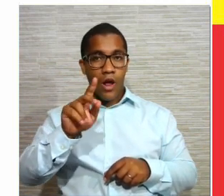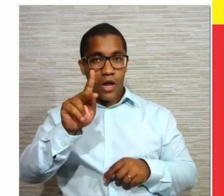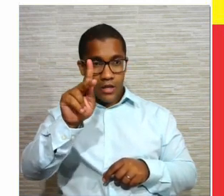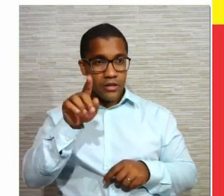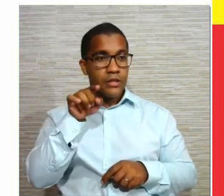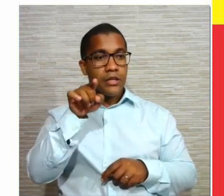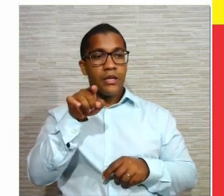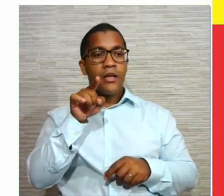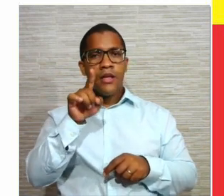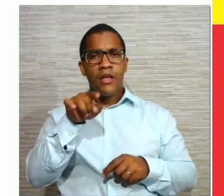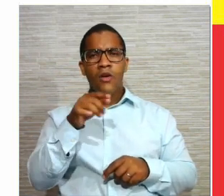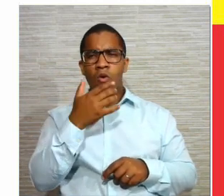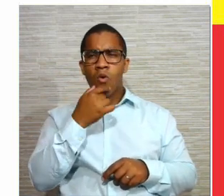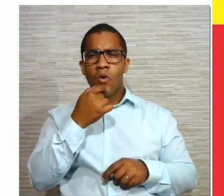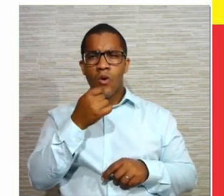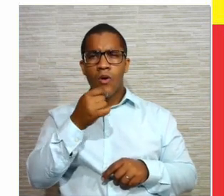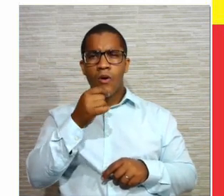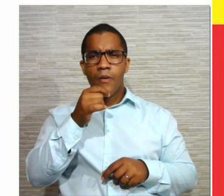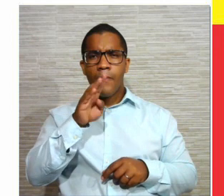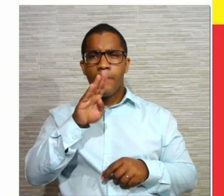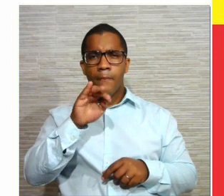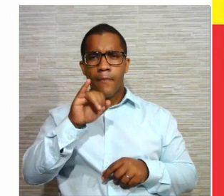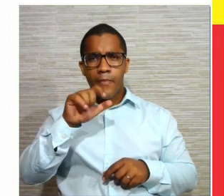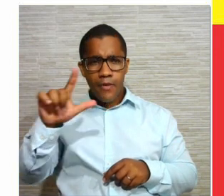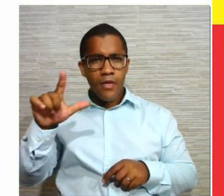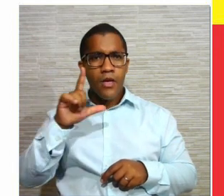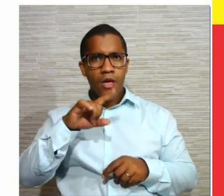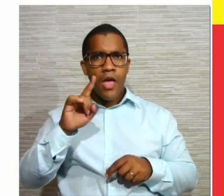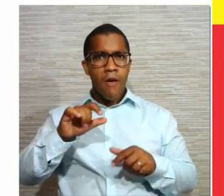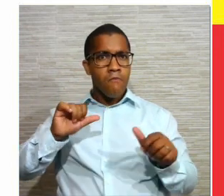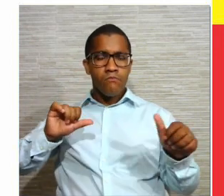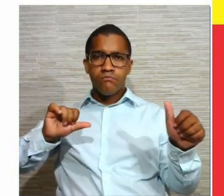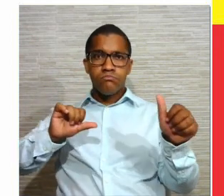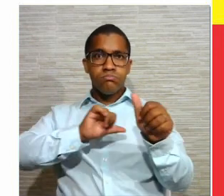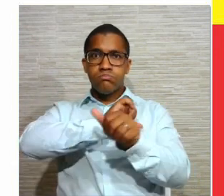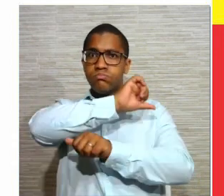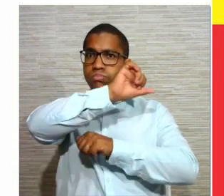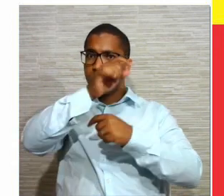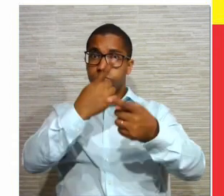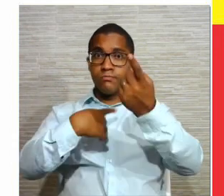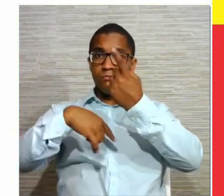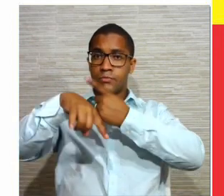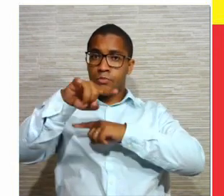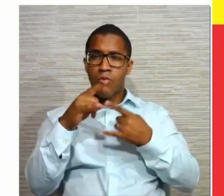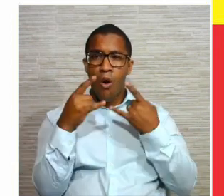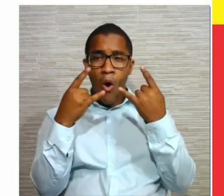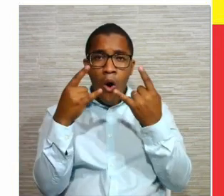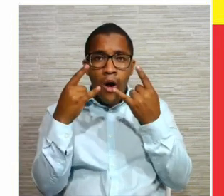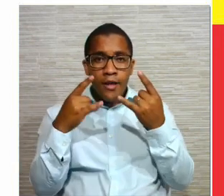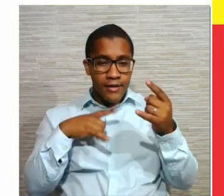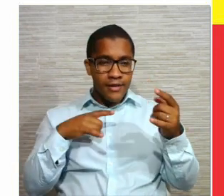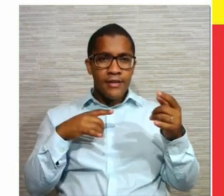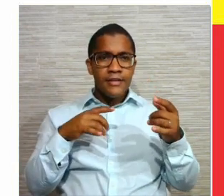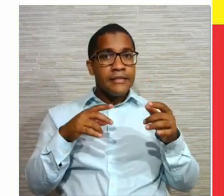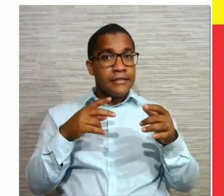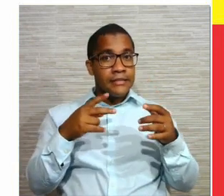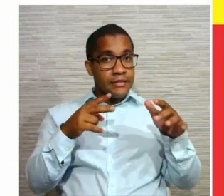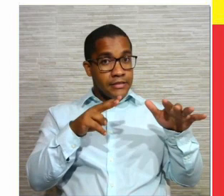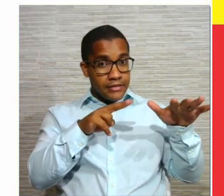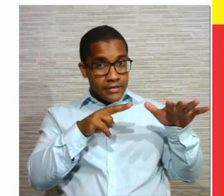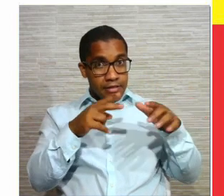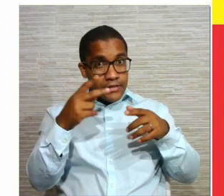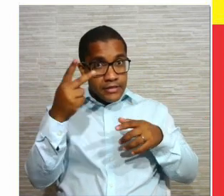que revolucionou o rock, né? Então, assim, ela chega na segunda semana de julho